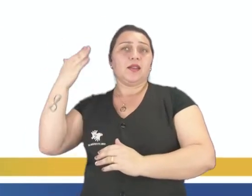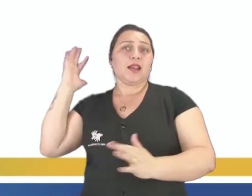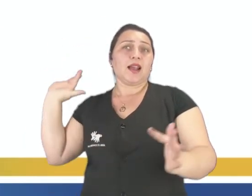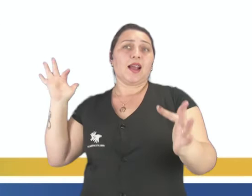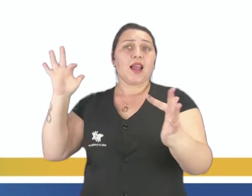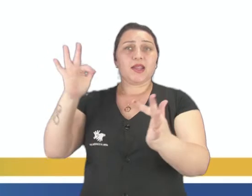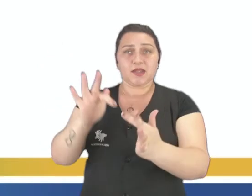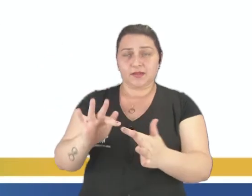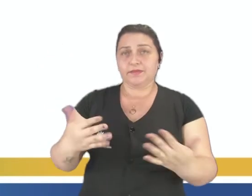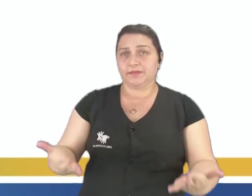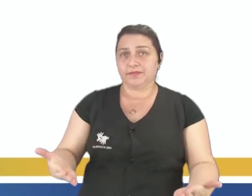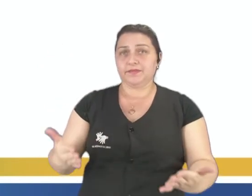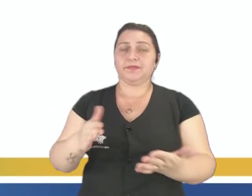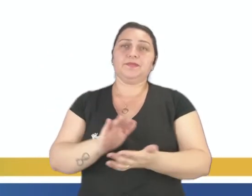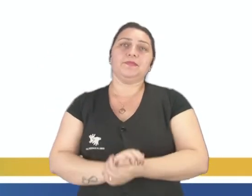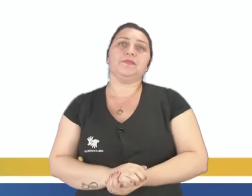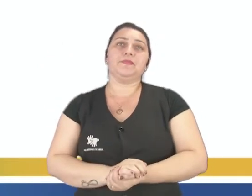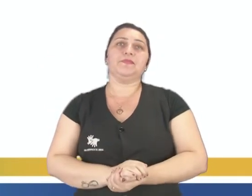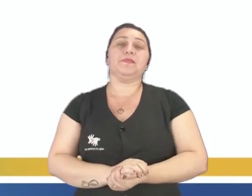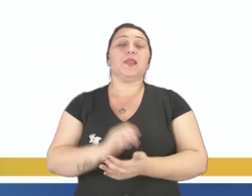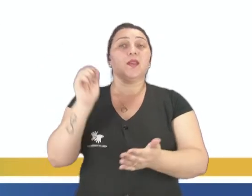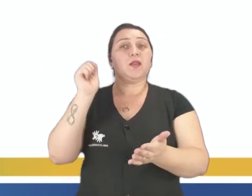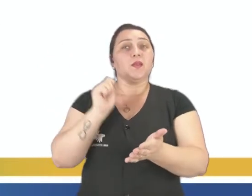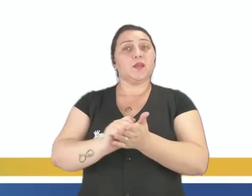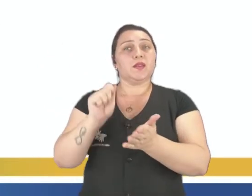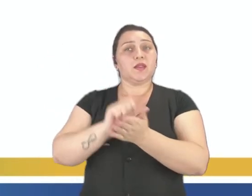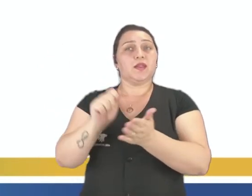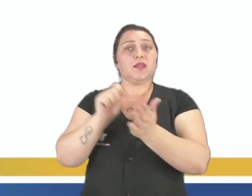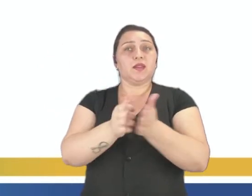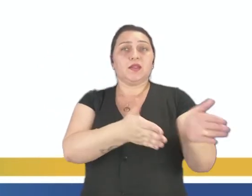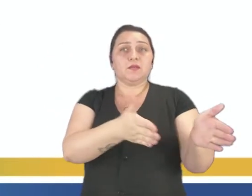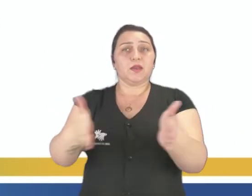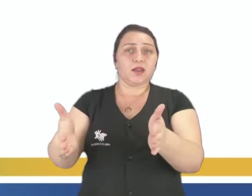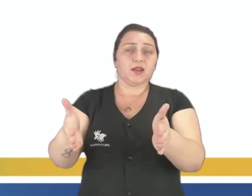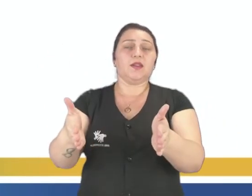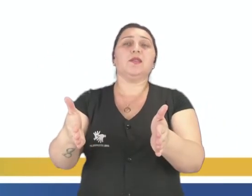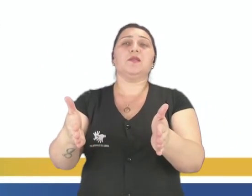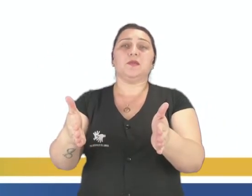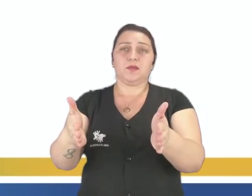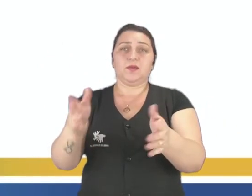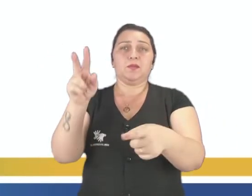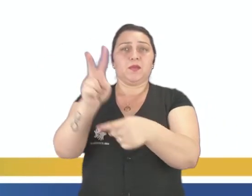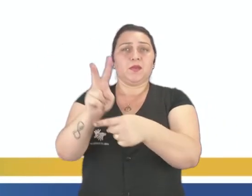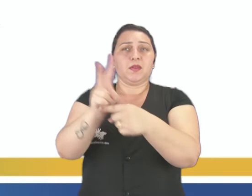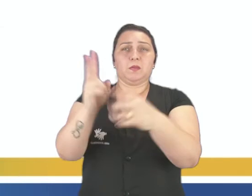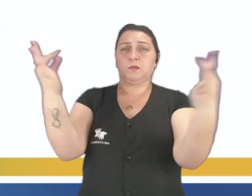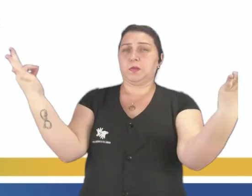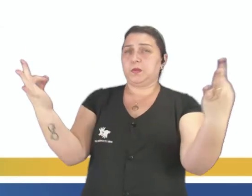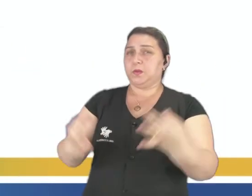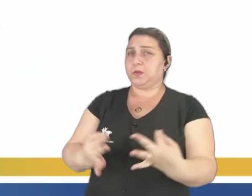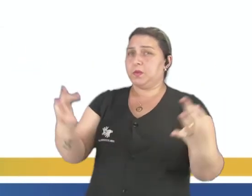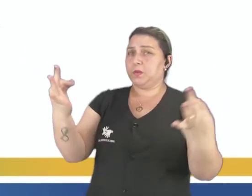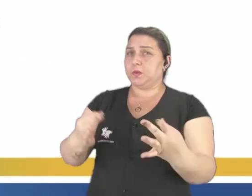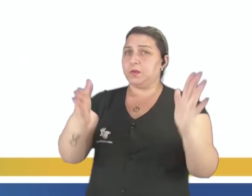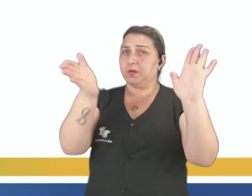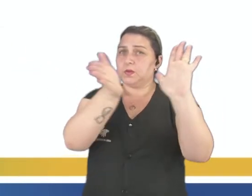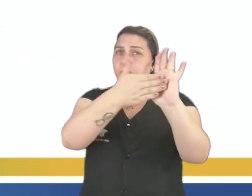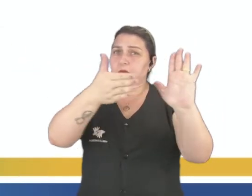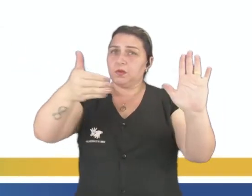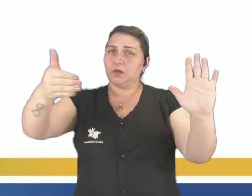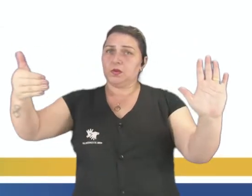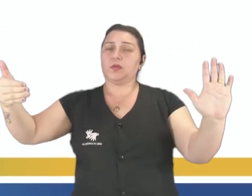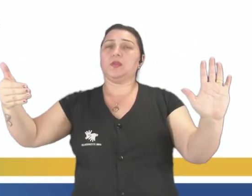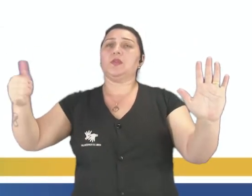de classicismo. Os escritores desse período prezavam pela perfeição estética e